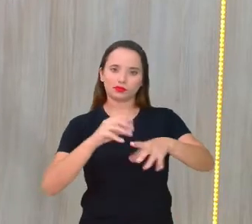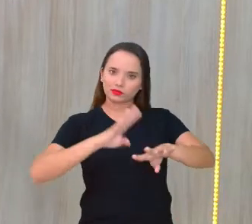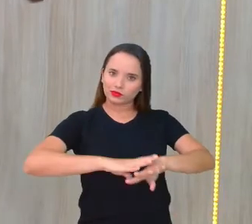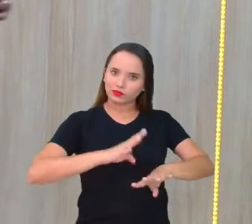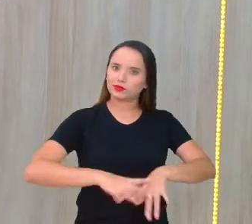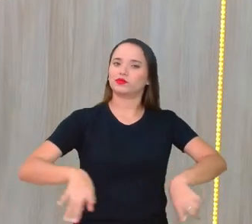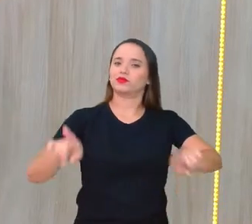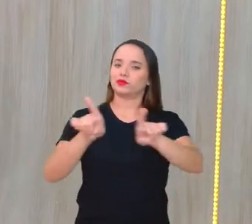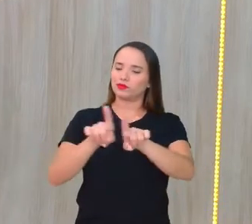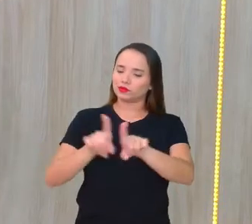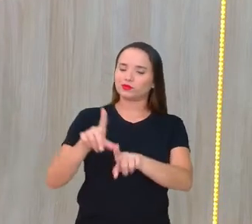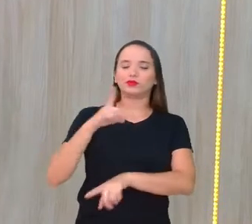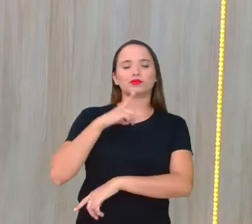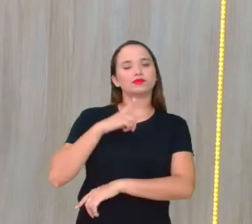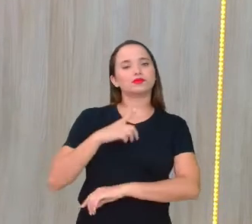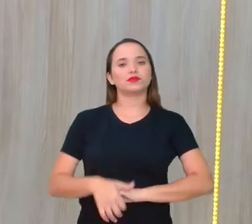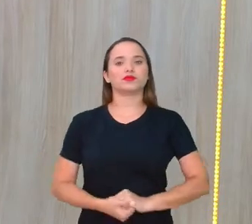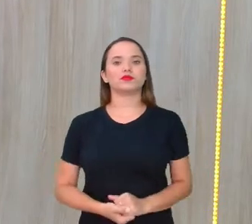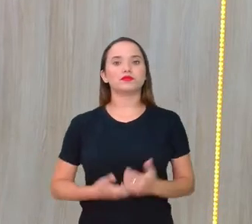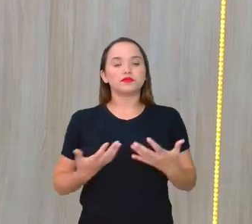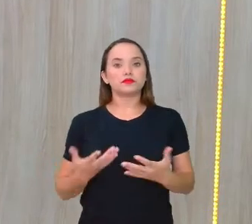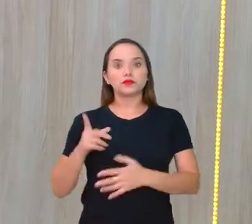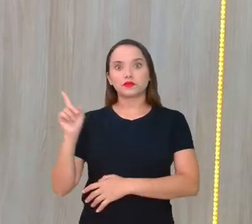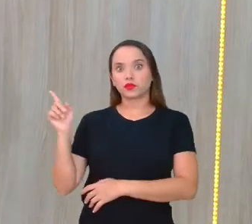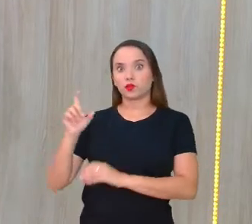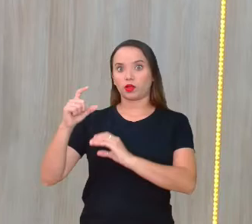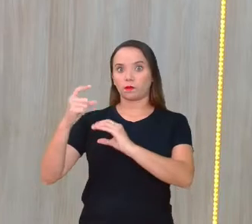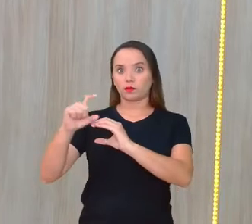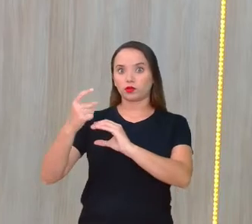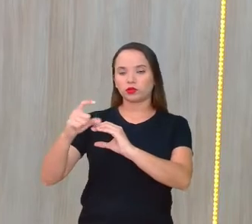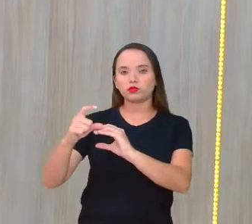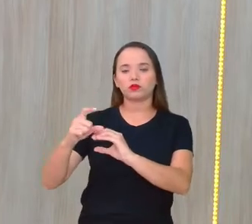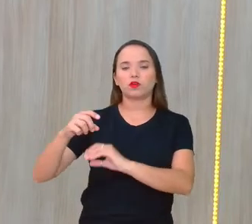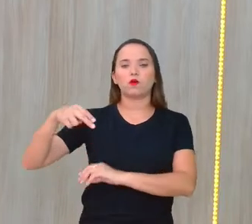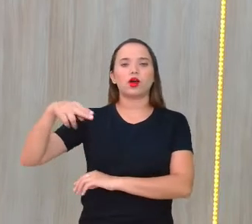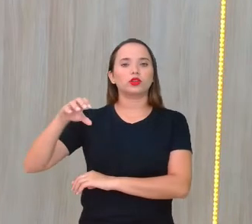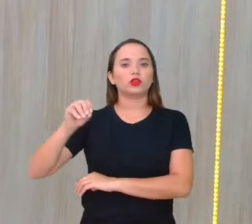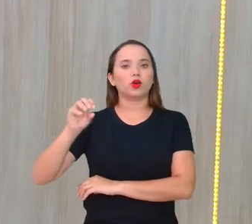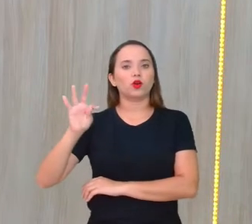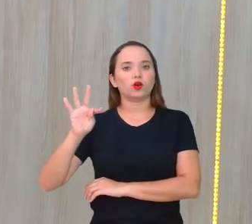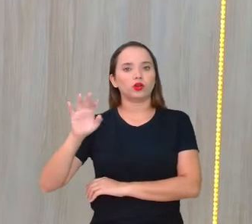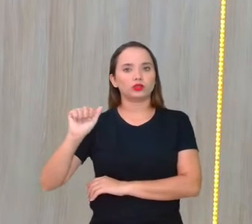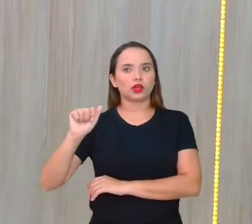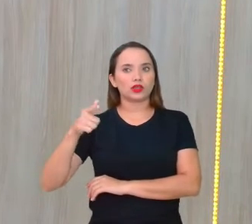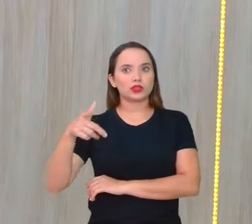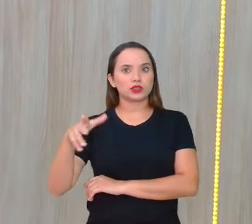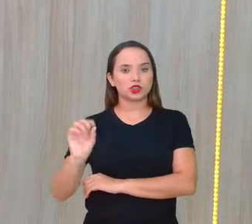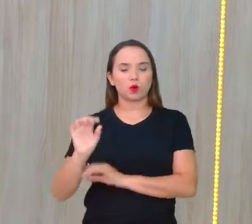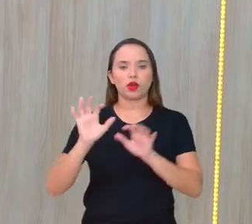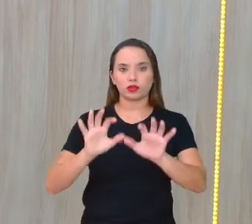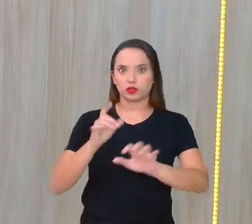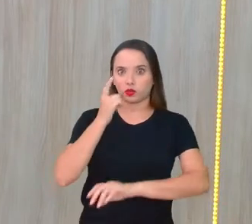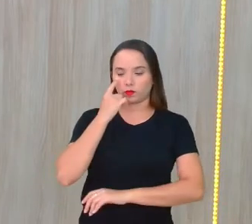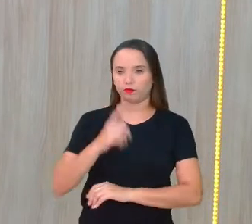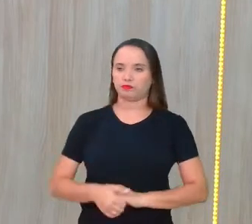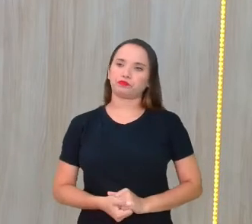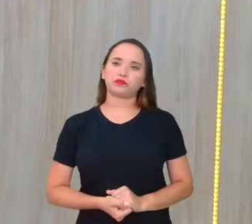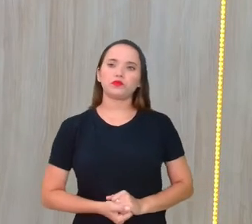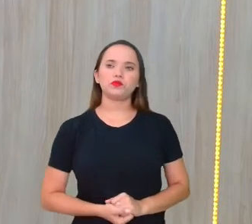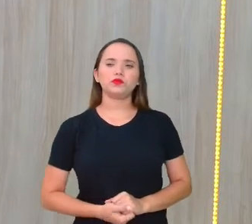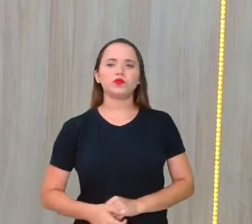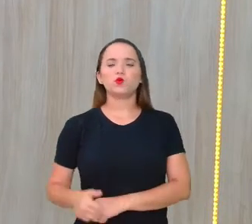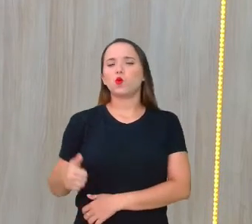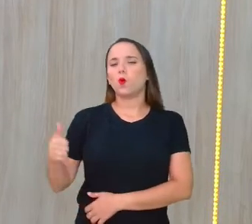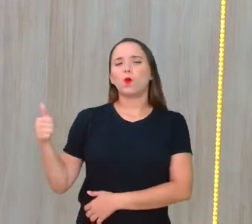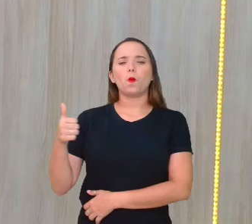específicas da matemática. No caso aqui da potenciação, essa notação, esse jeito de escrever é o seguinte: o que é aquele